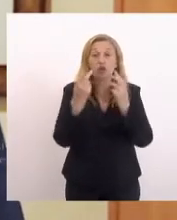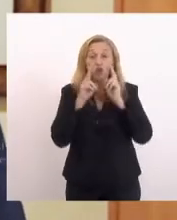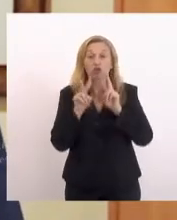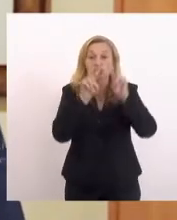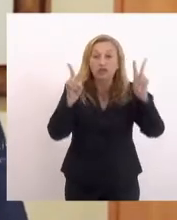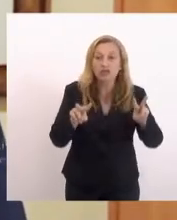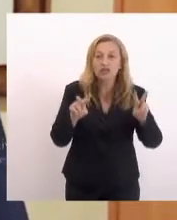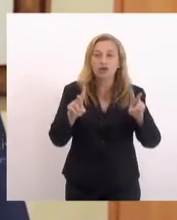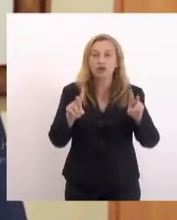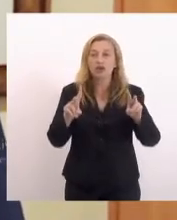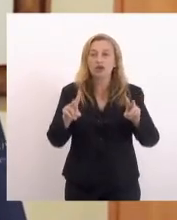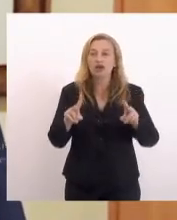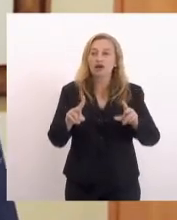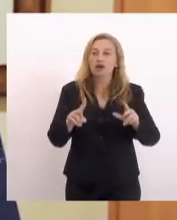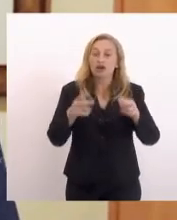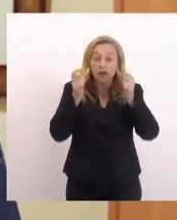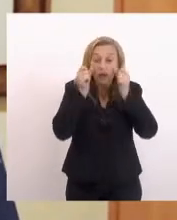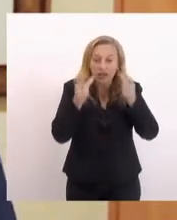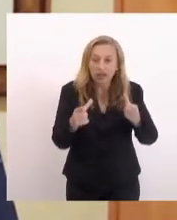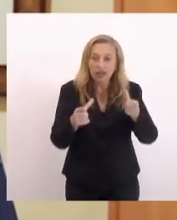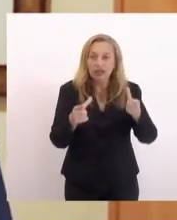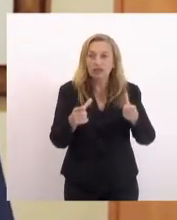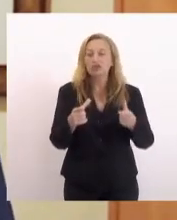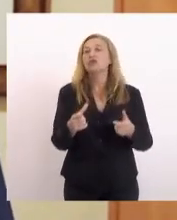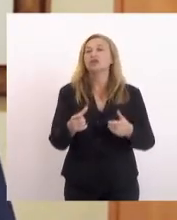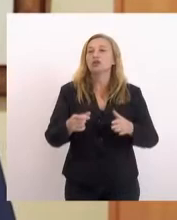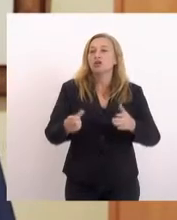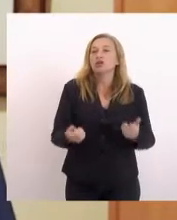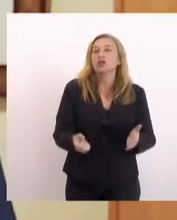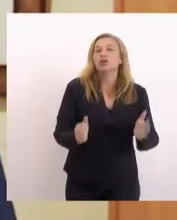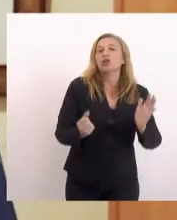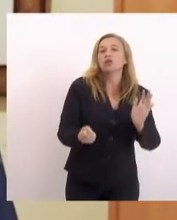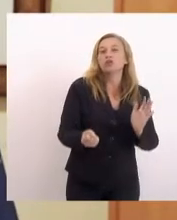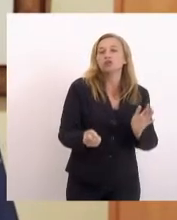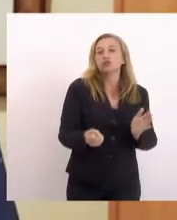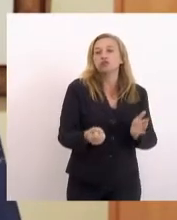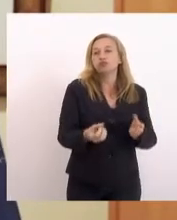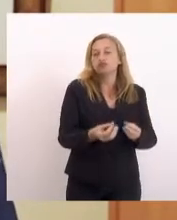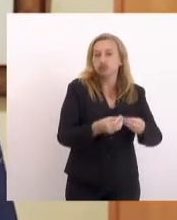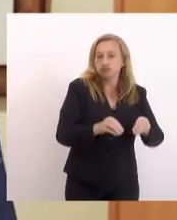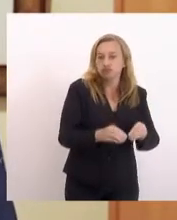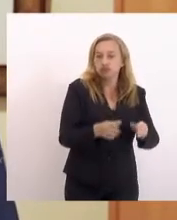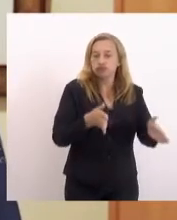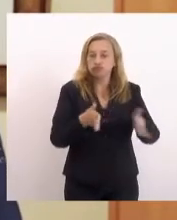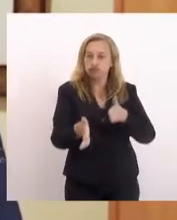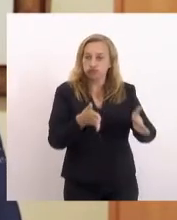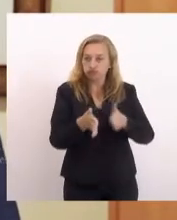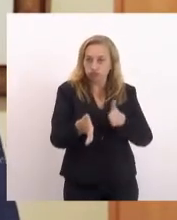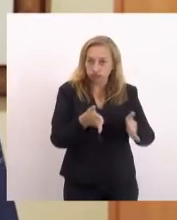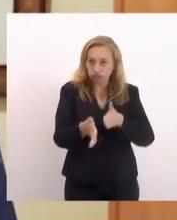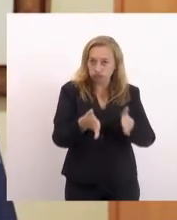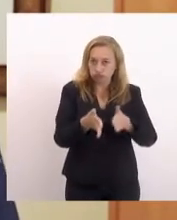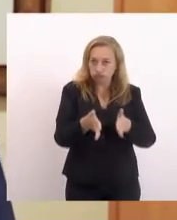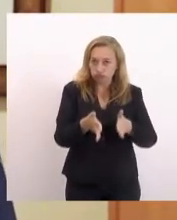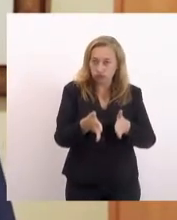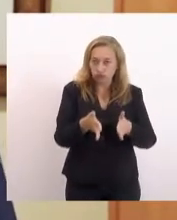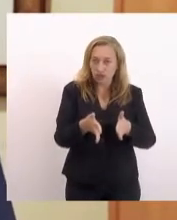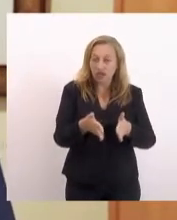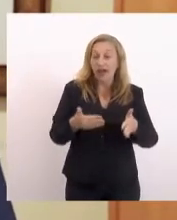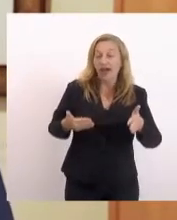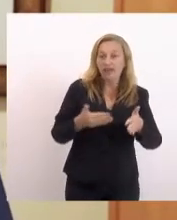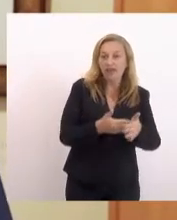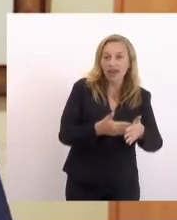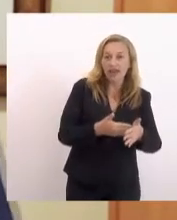segue atento e, para atenuar o impacto sofrido pela população nesse período, prorrogamos o auxílio até dezembro